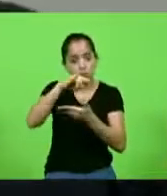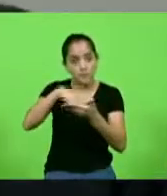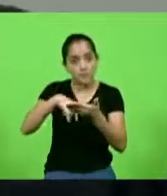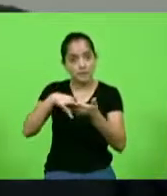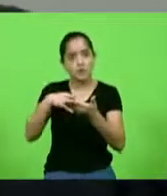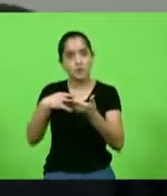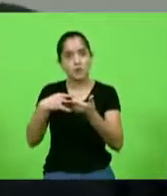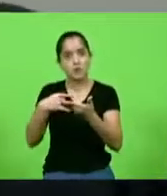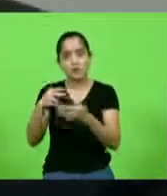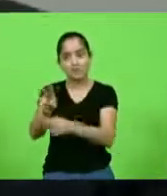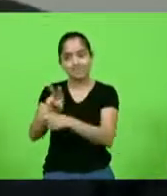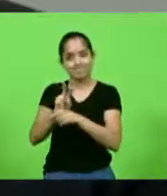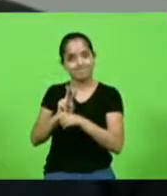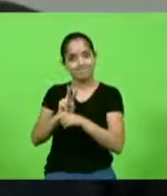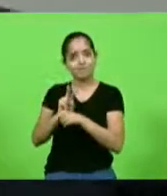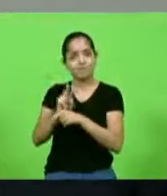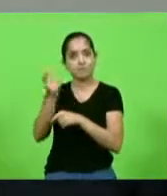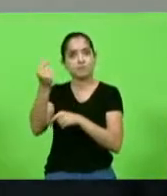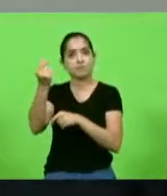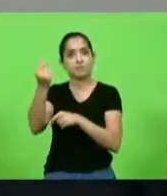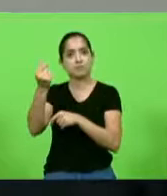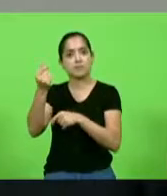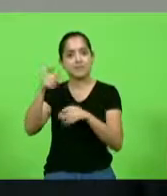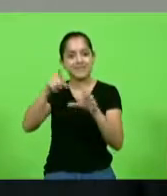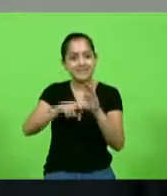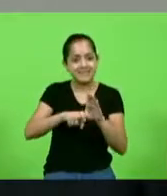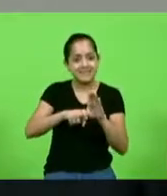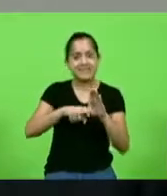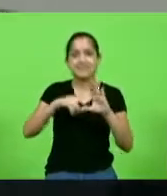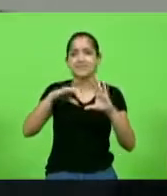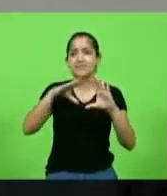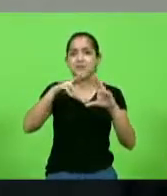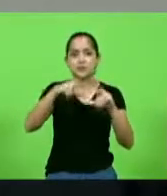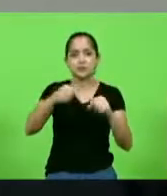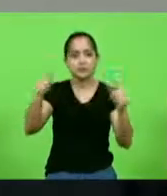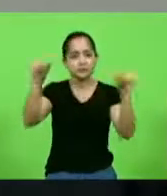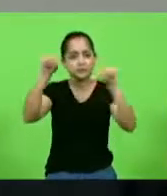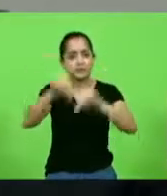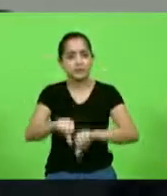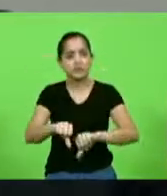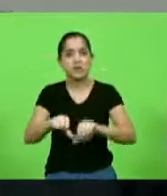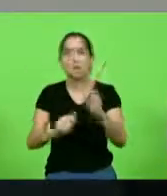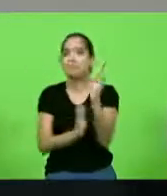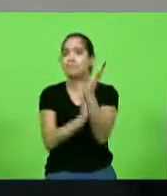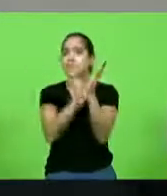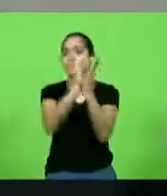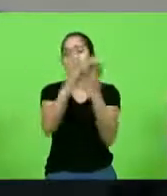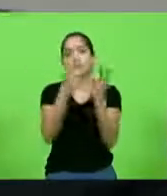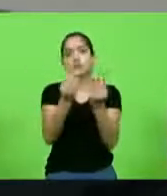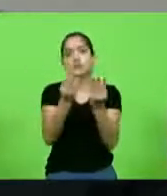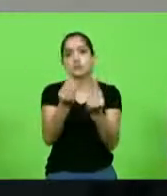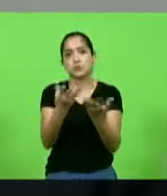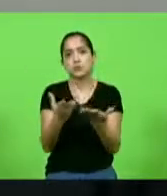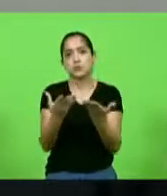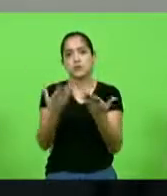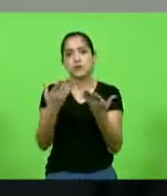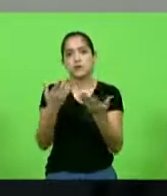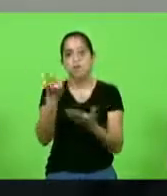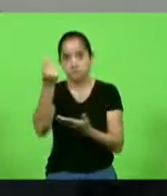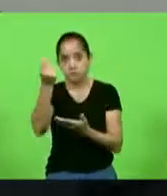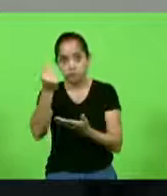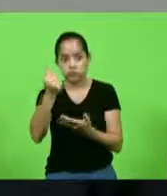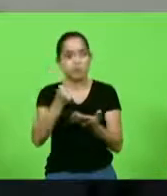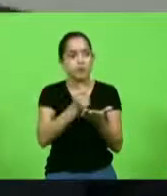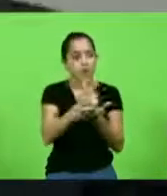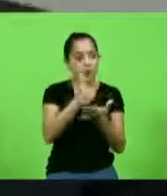pegar um dinheiro que está numa crise danada. Muito burocrático. O dinheiro tem que ser como, vou comprar um carro.